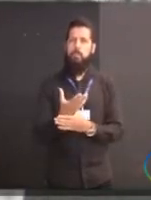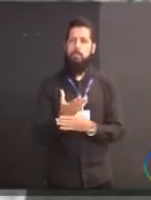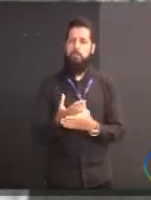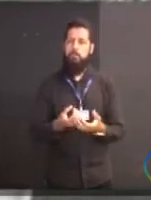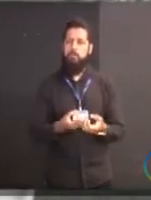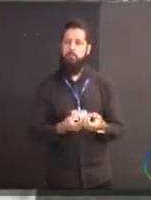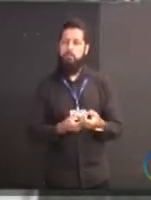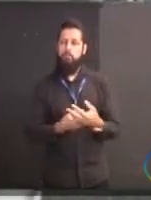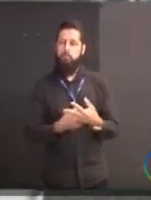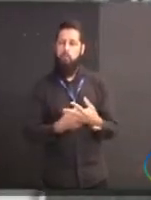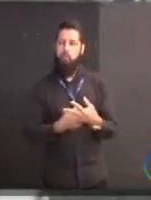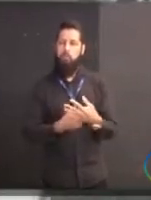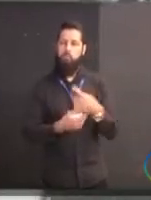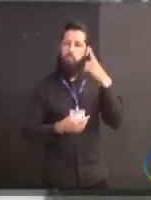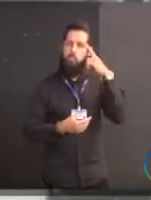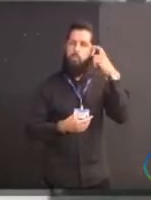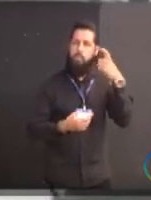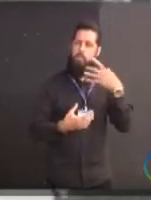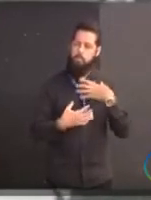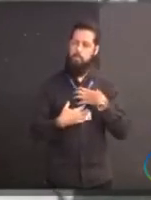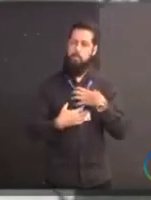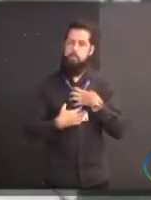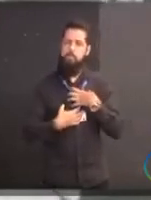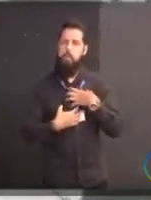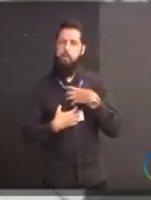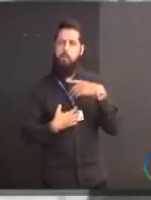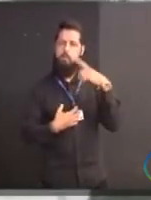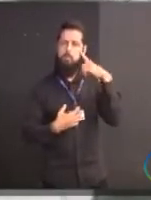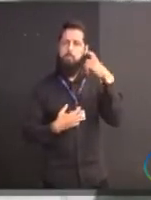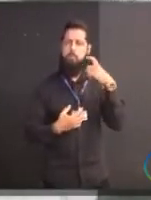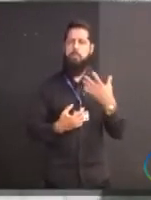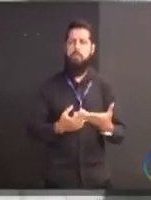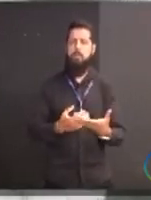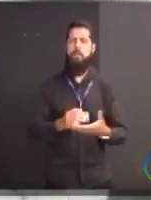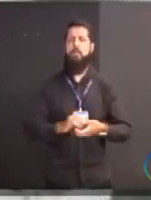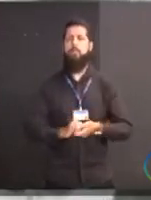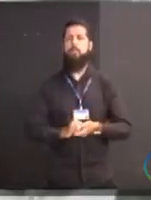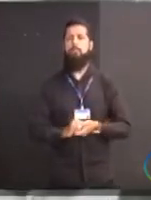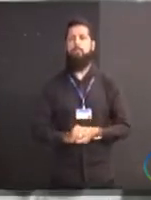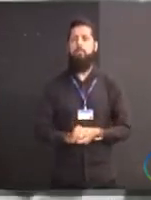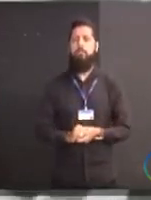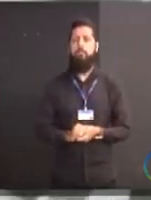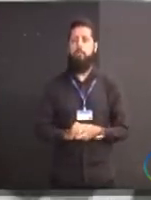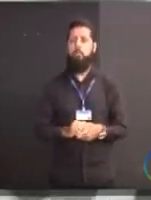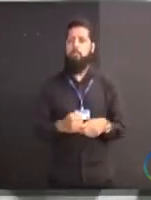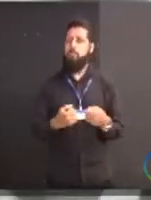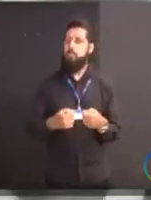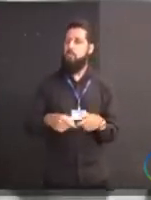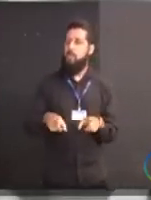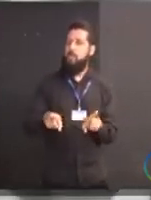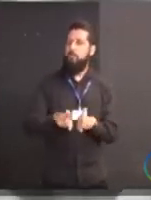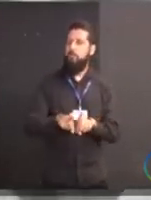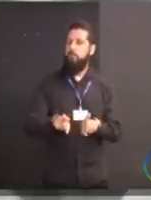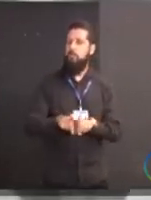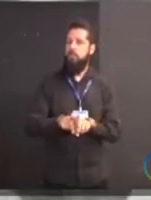de publicitário, uma neurose, inclusive publicitária. Se isso não vai ter também